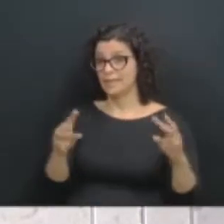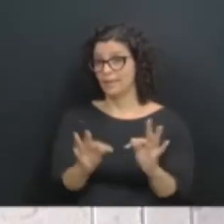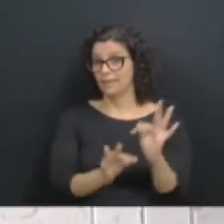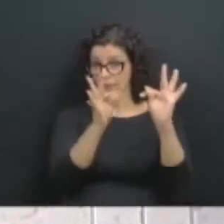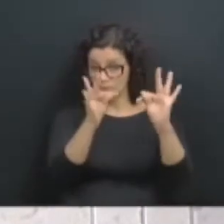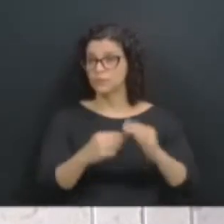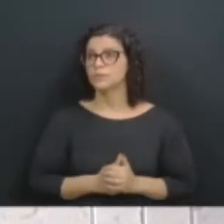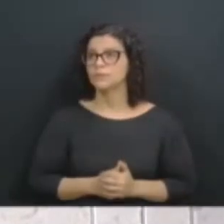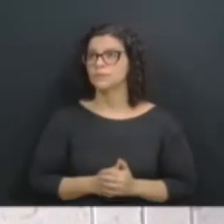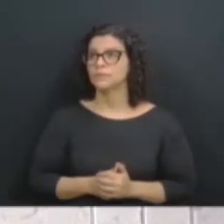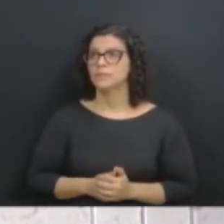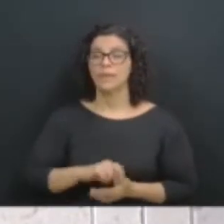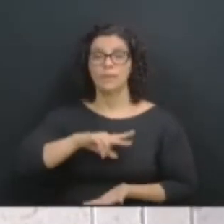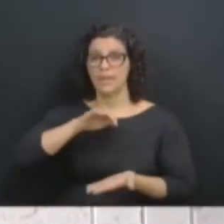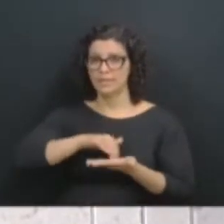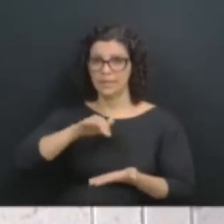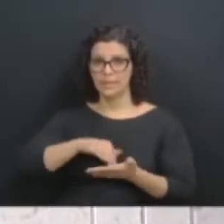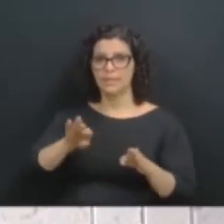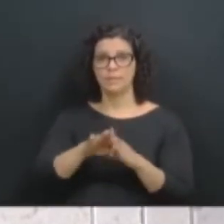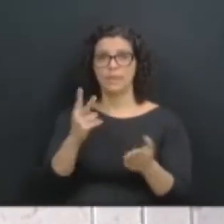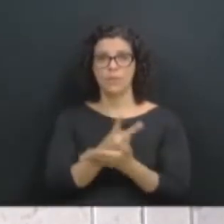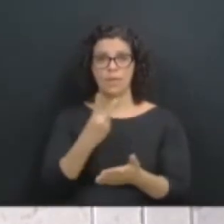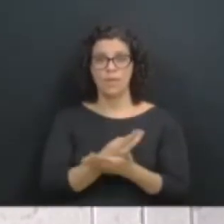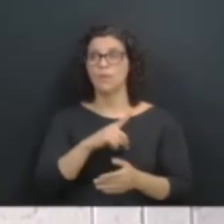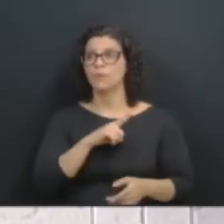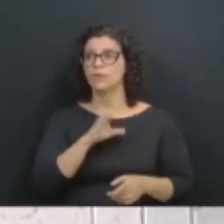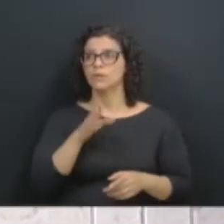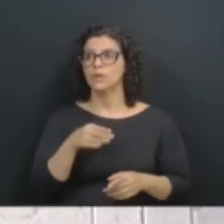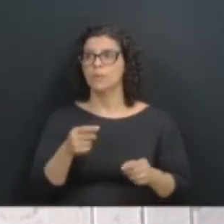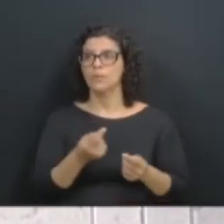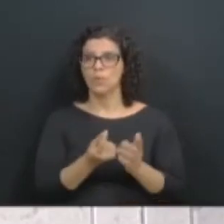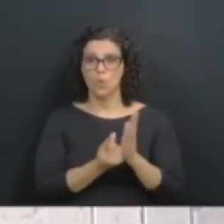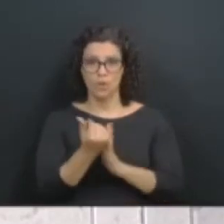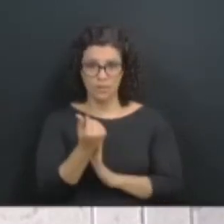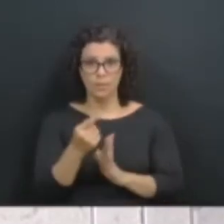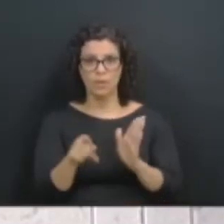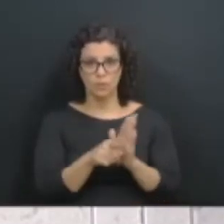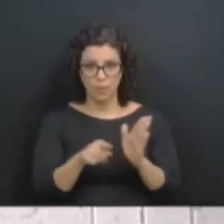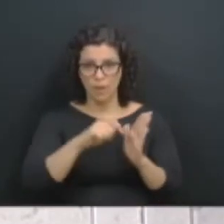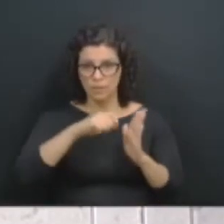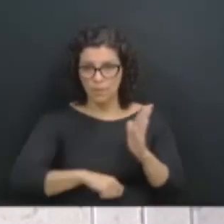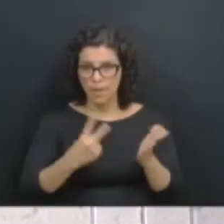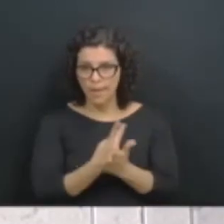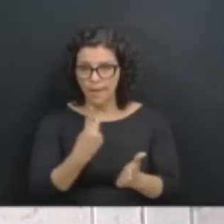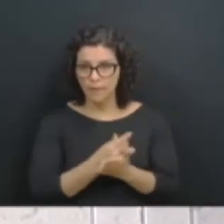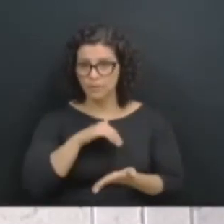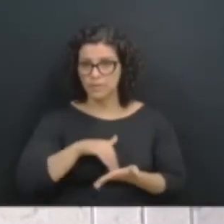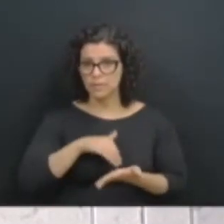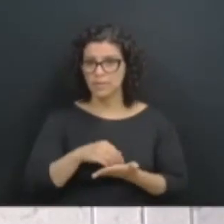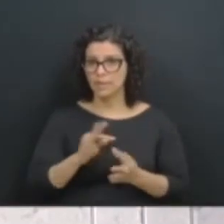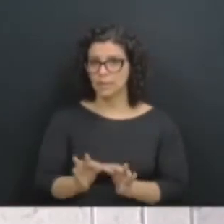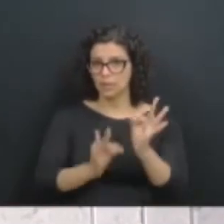que aliás não é mais secretaria e tem um erro, um vício no orçamento do Estado, tem rúbrica orçamentária para a Secretaria de Segurança